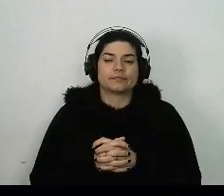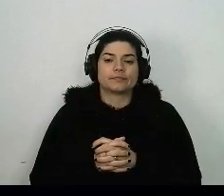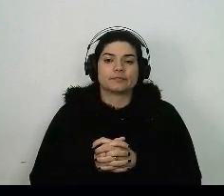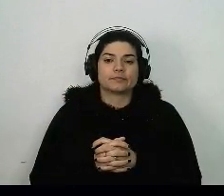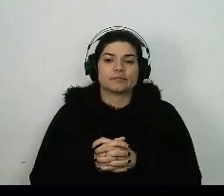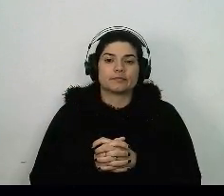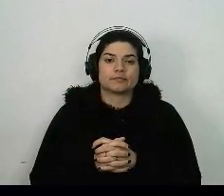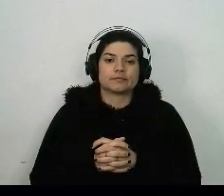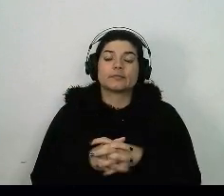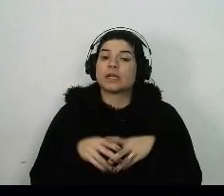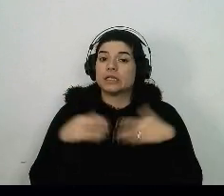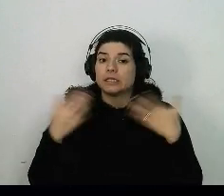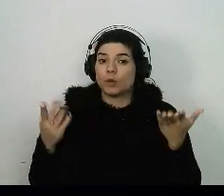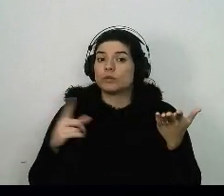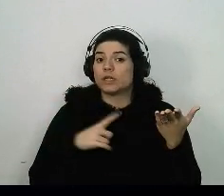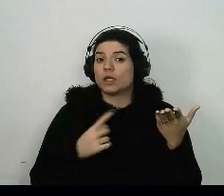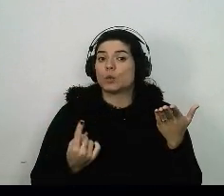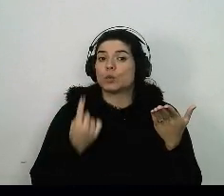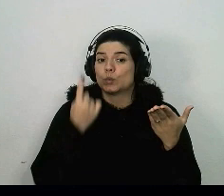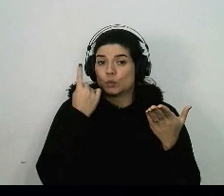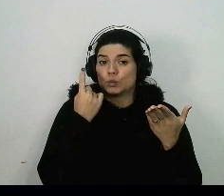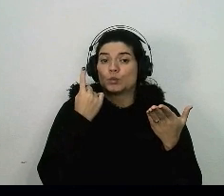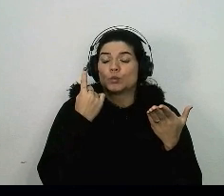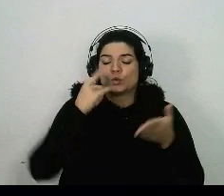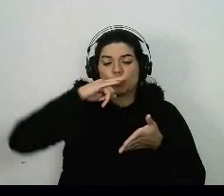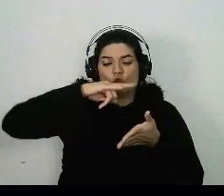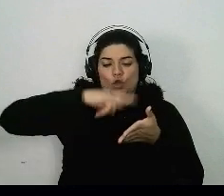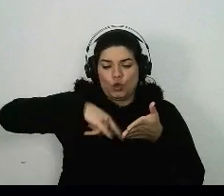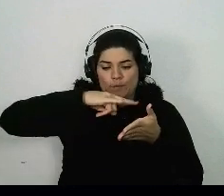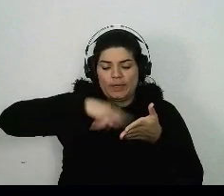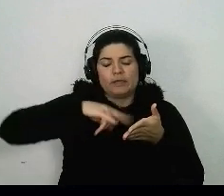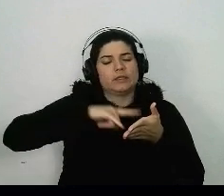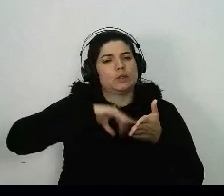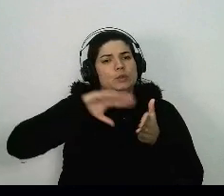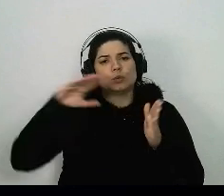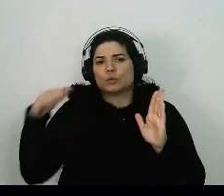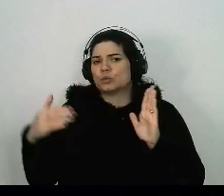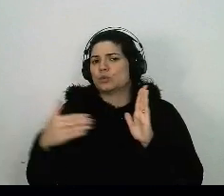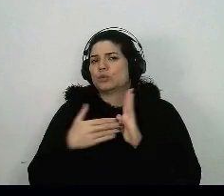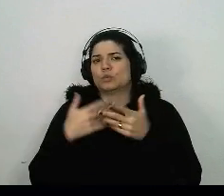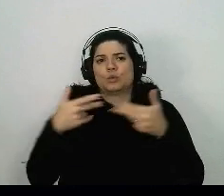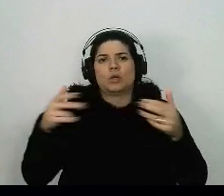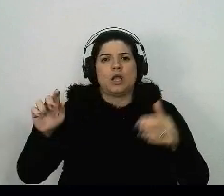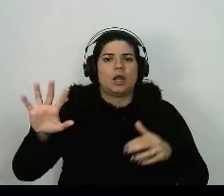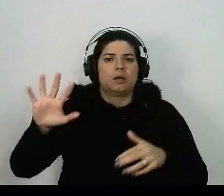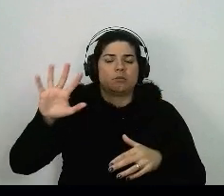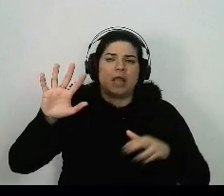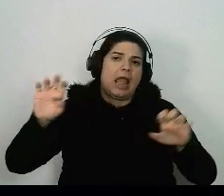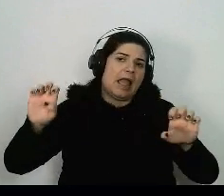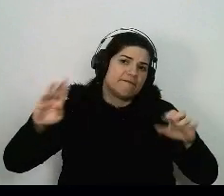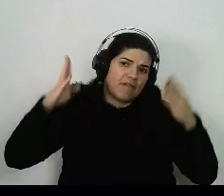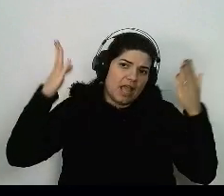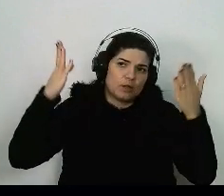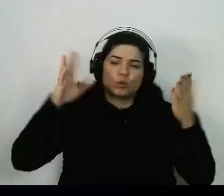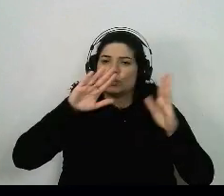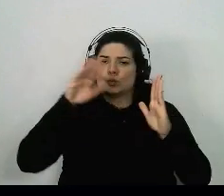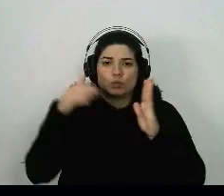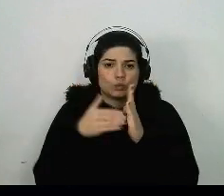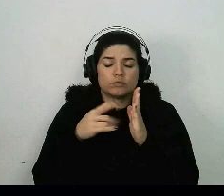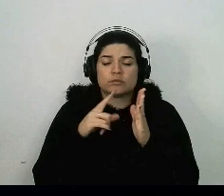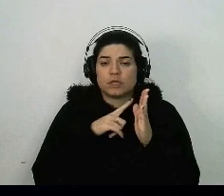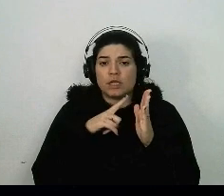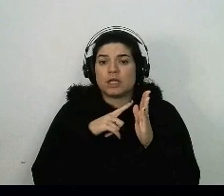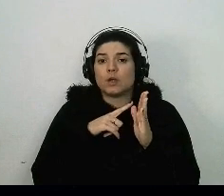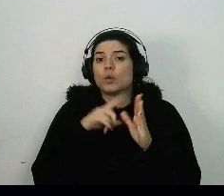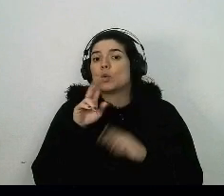Então, eu tenho um único documento trazendo todos os eventos, né? Como a Van falou, que a maioria dos nossos casos a gente usa muito